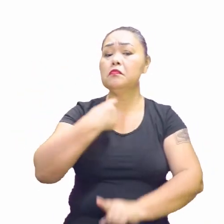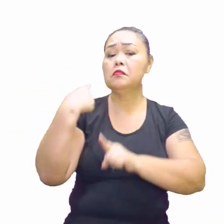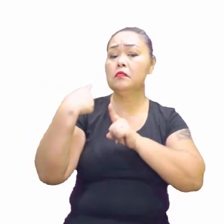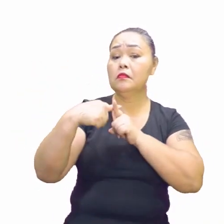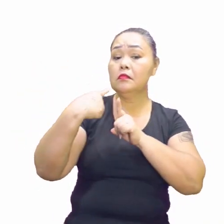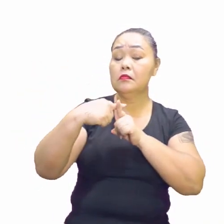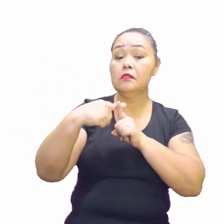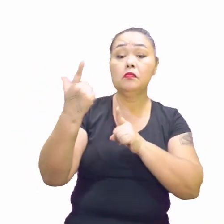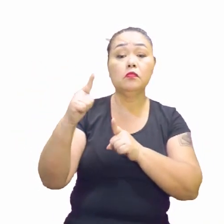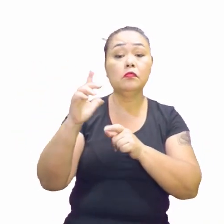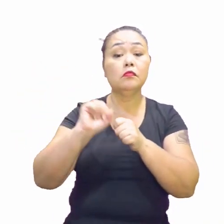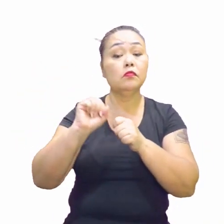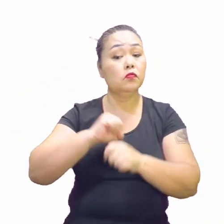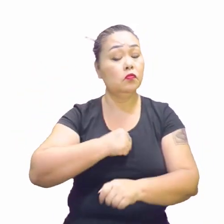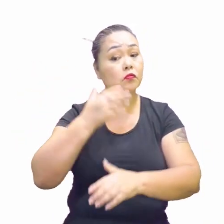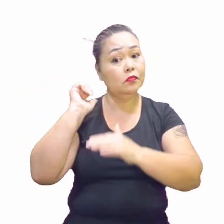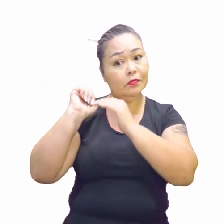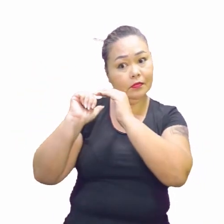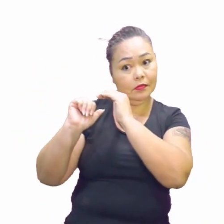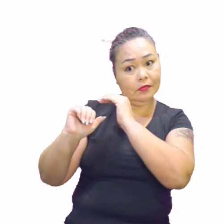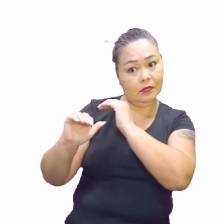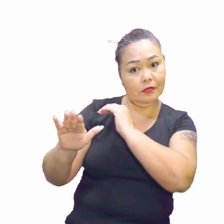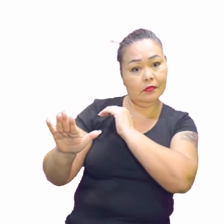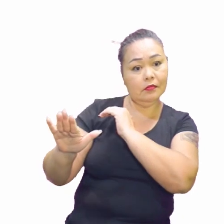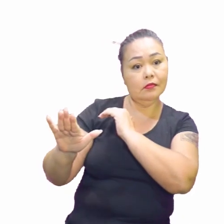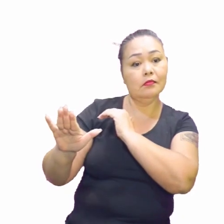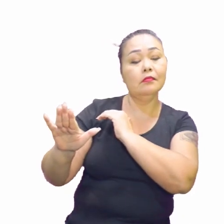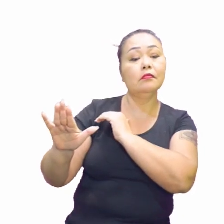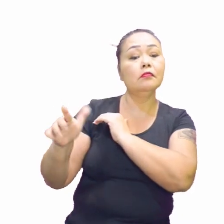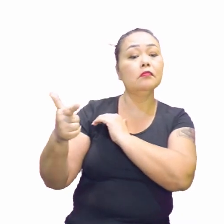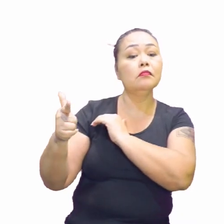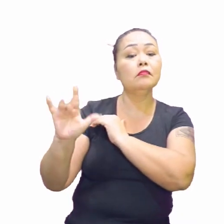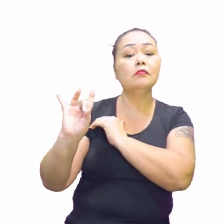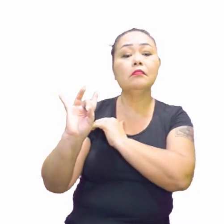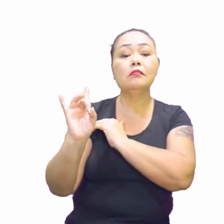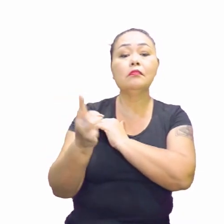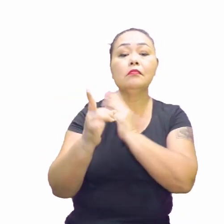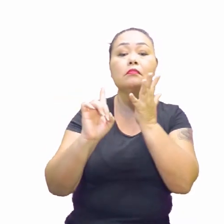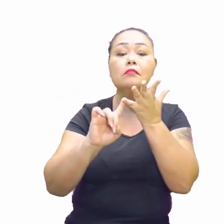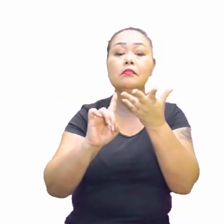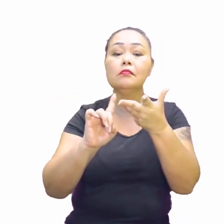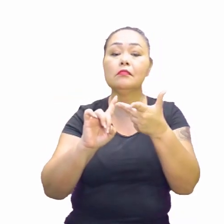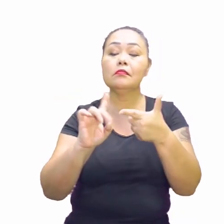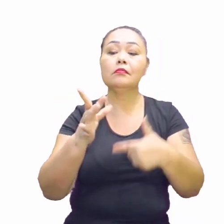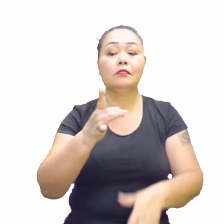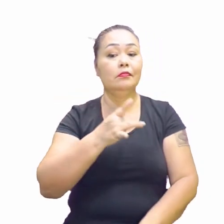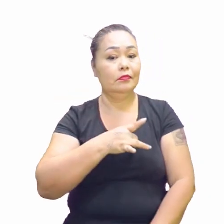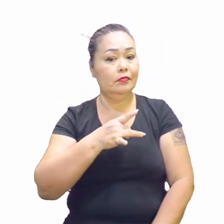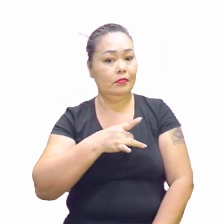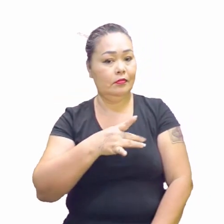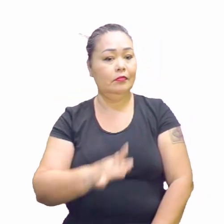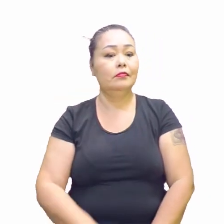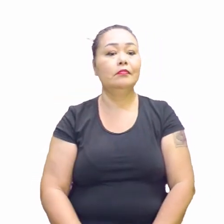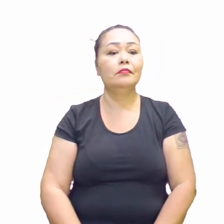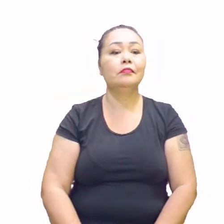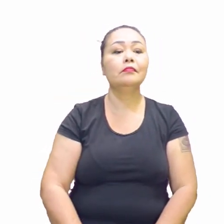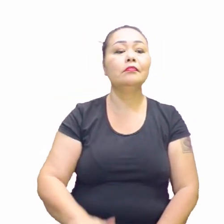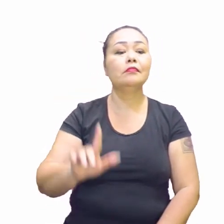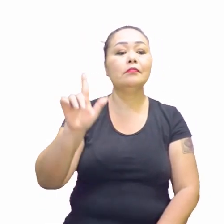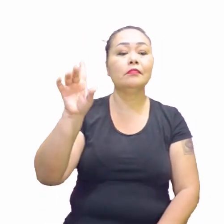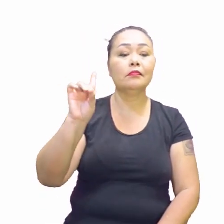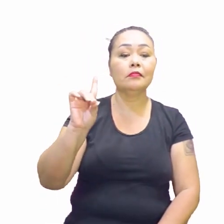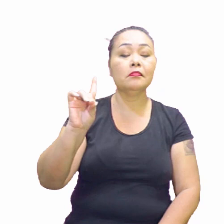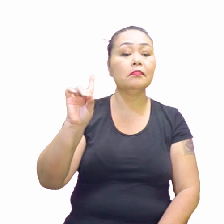ódio porque não existiu ódios guardados. Houver apenas diversas formas de medo.